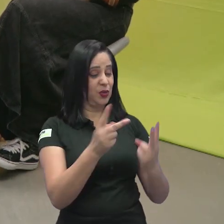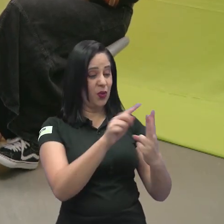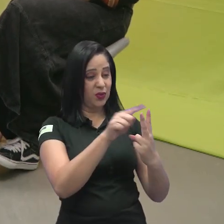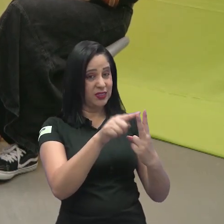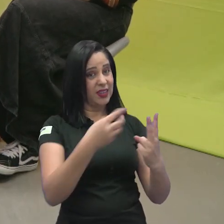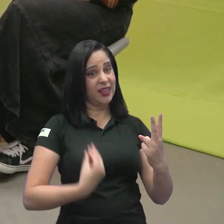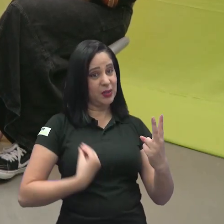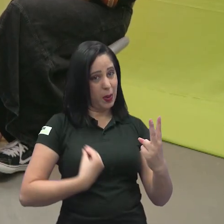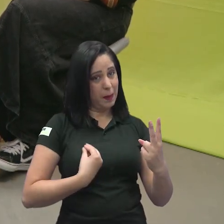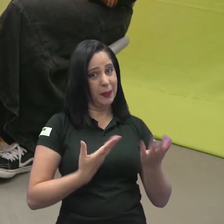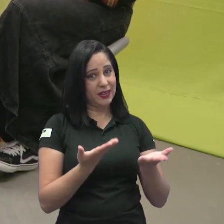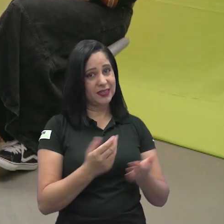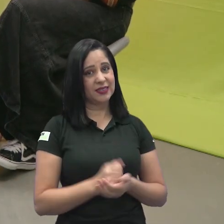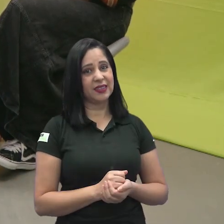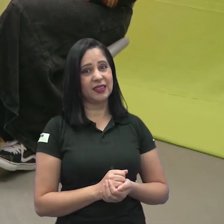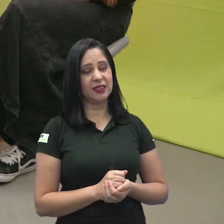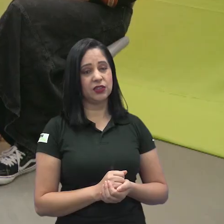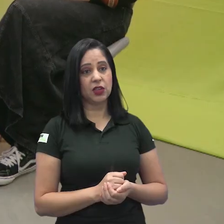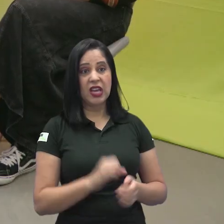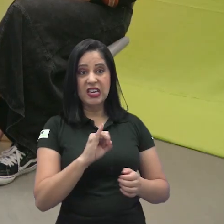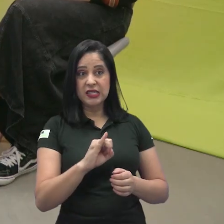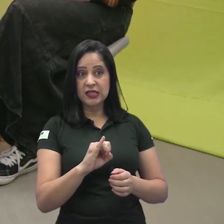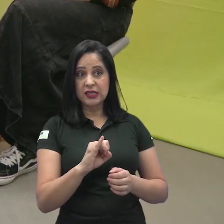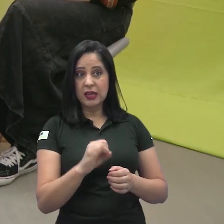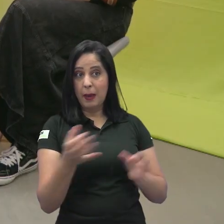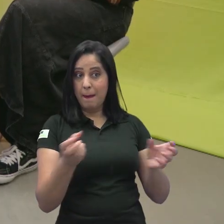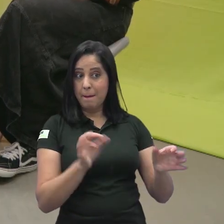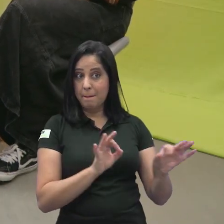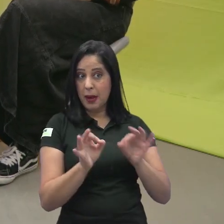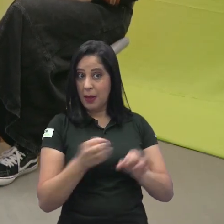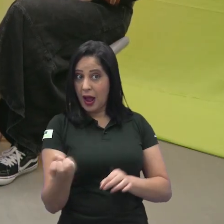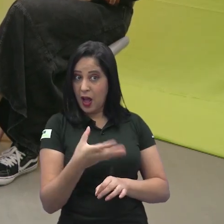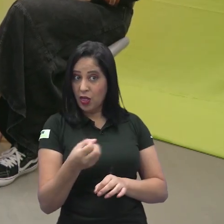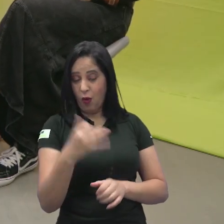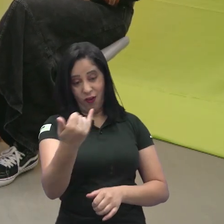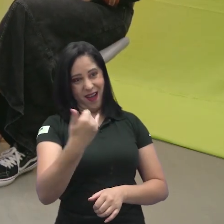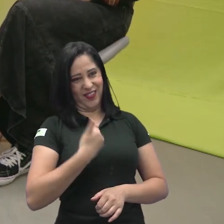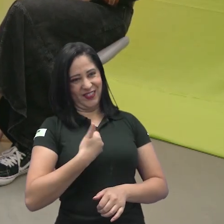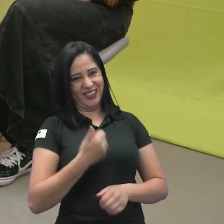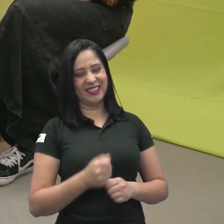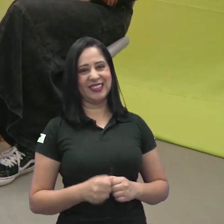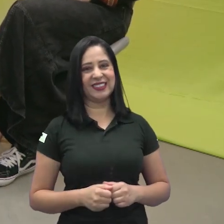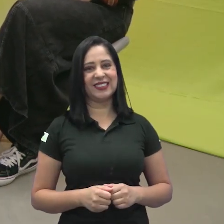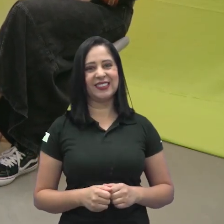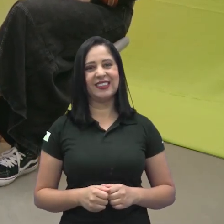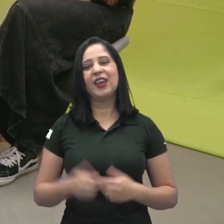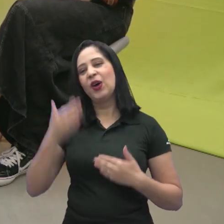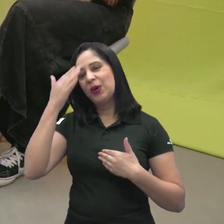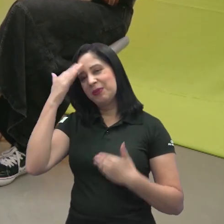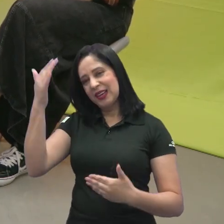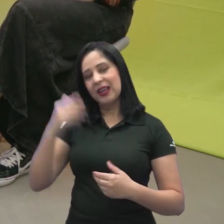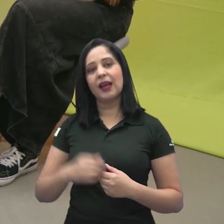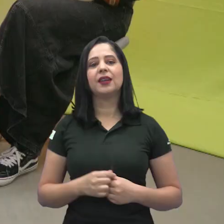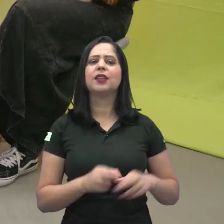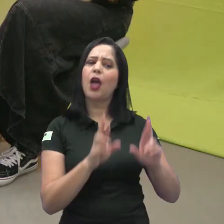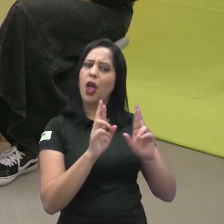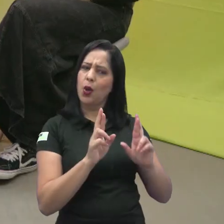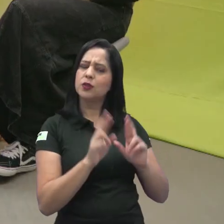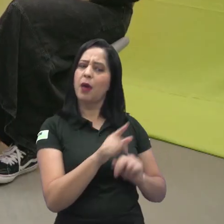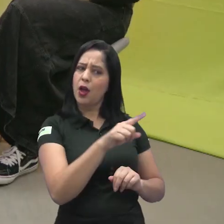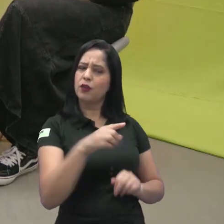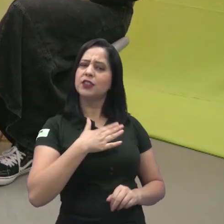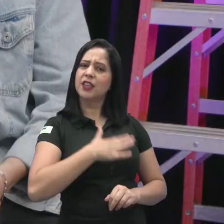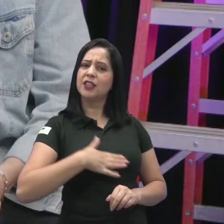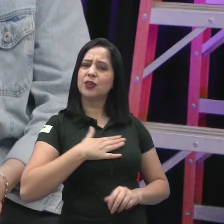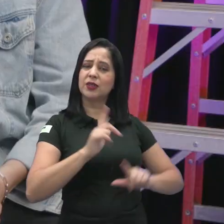de vocês aqui no Conexão Cultura. Tendo coisa nova, vocês avisam para voltar, tá? Pode deixar, muito obrigada. Obrigada. É isso, espero que vocês tenham gostado aqui do programa.